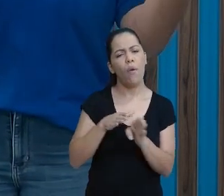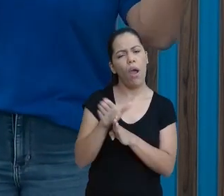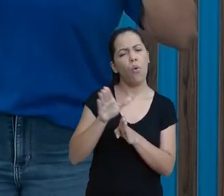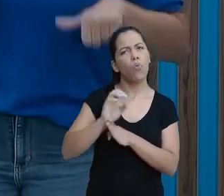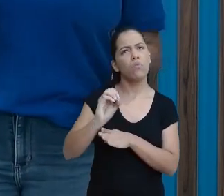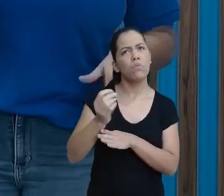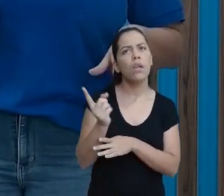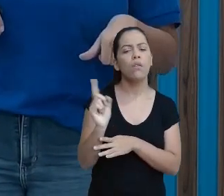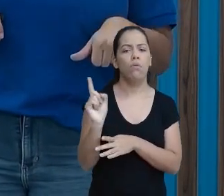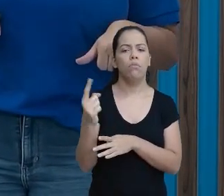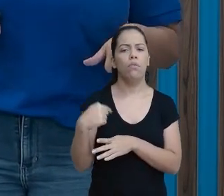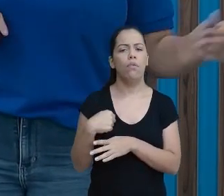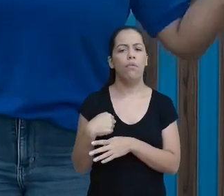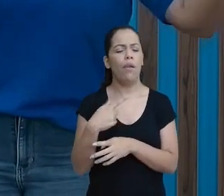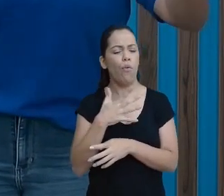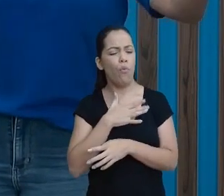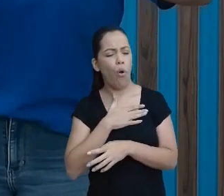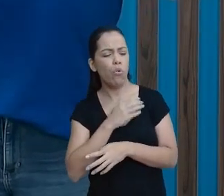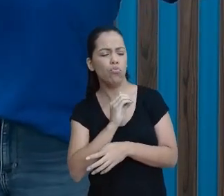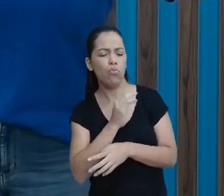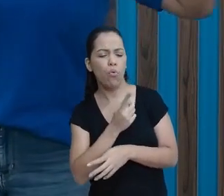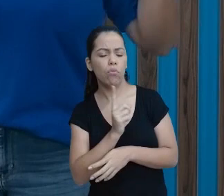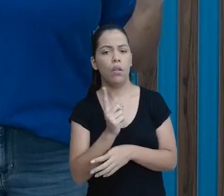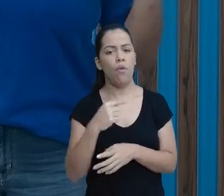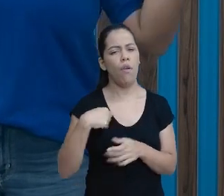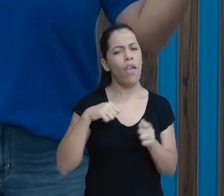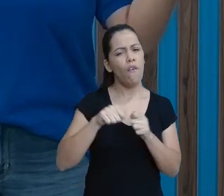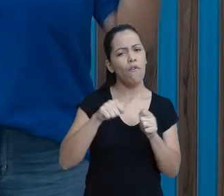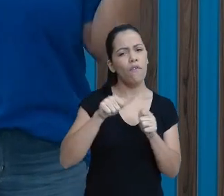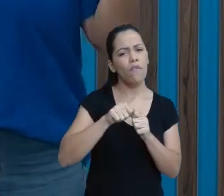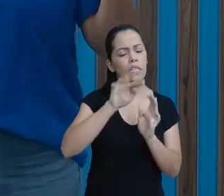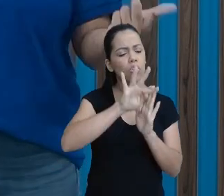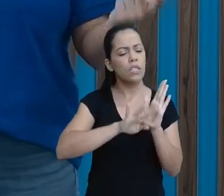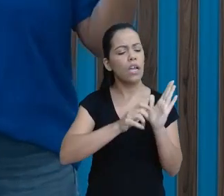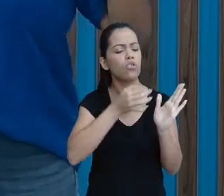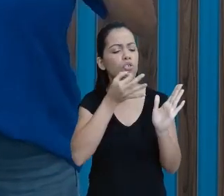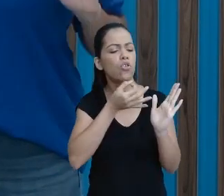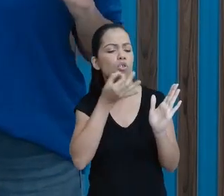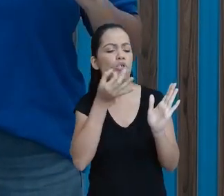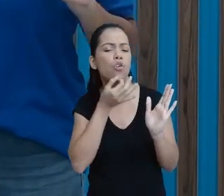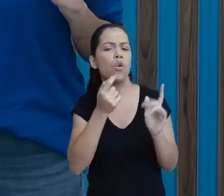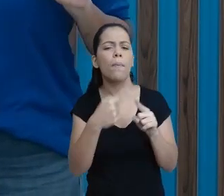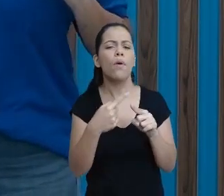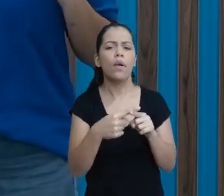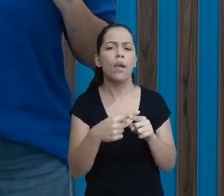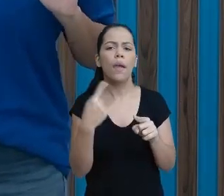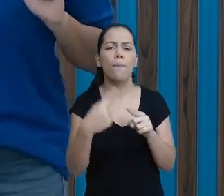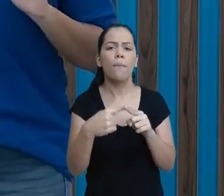acho bom ou não? Eu produzi essa crítica por quê? Para falar o que eu acredito, o que eu acho.